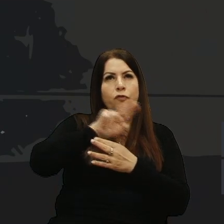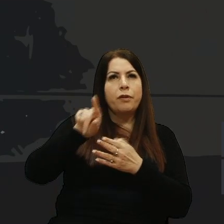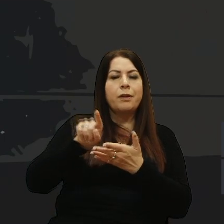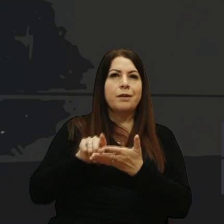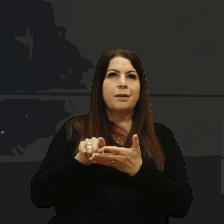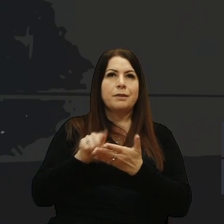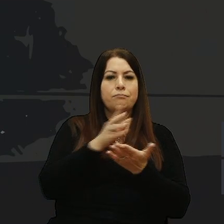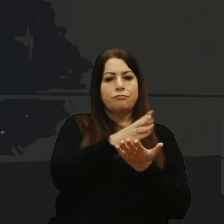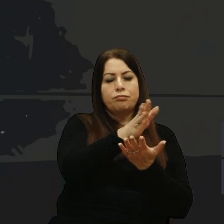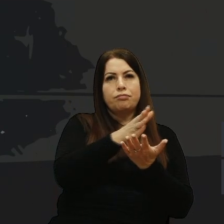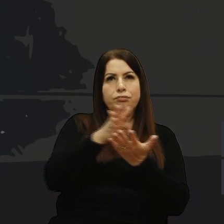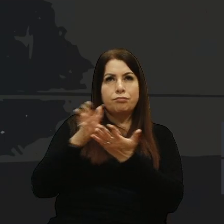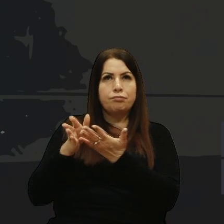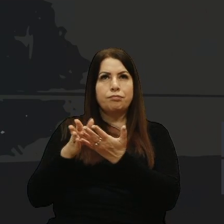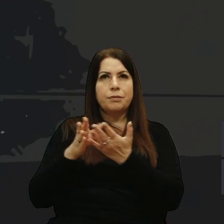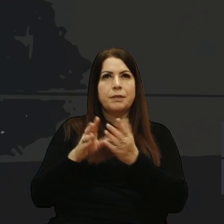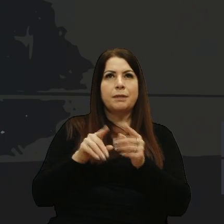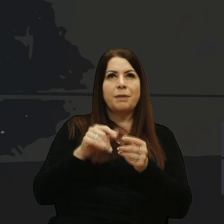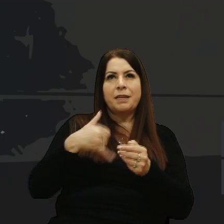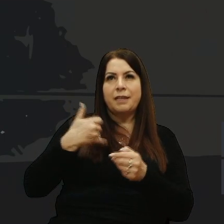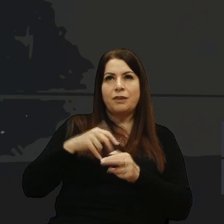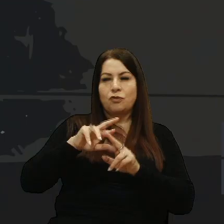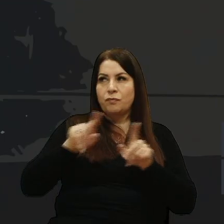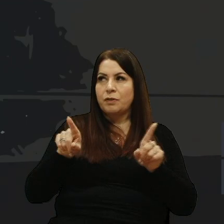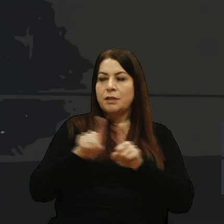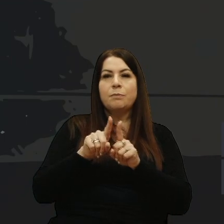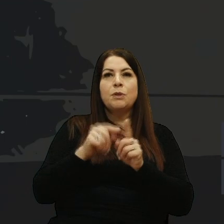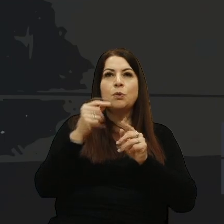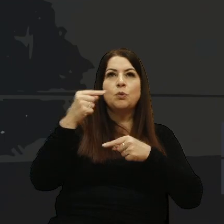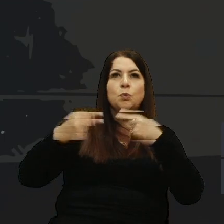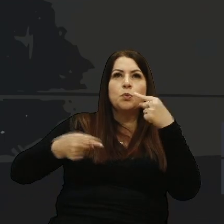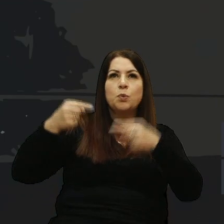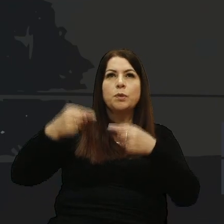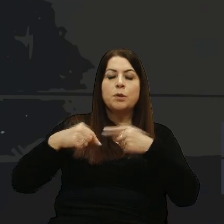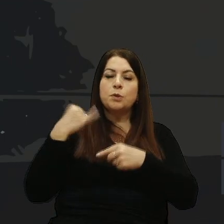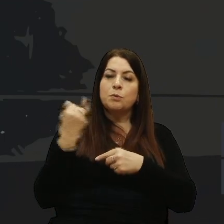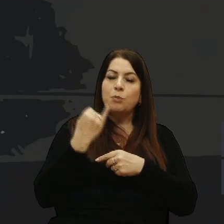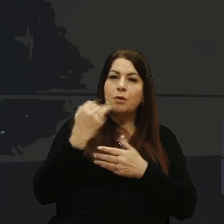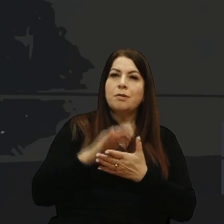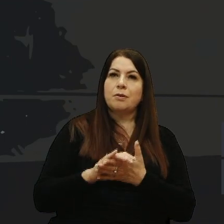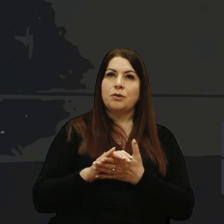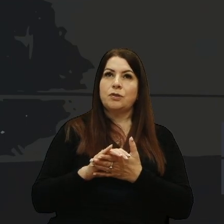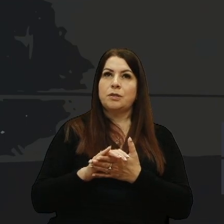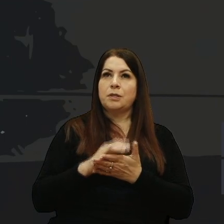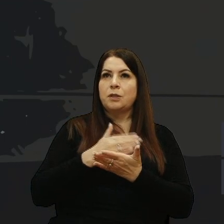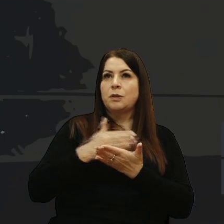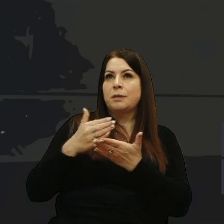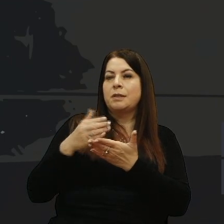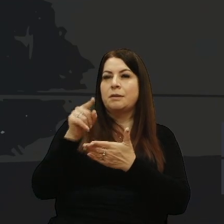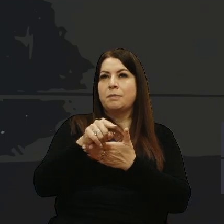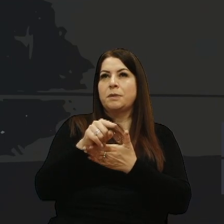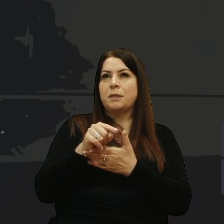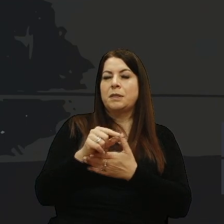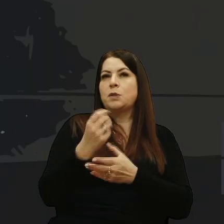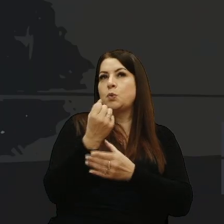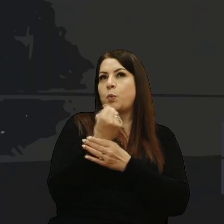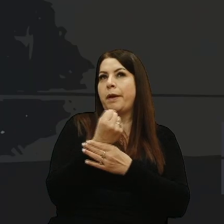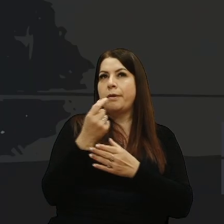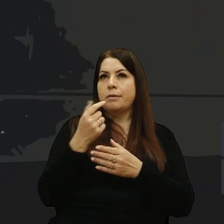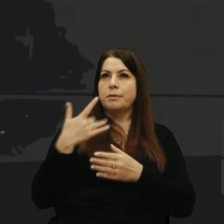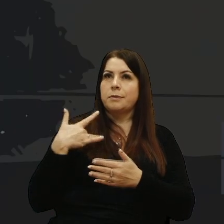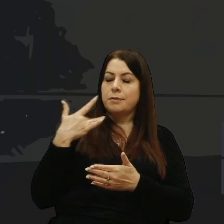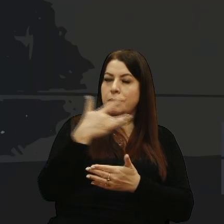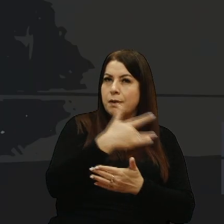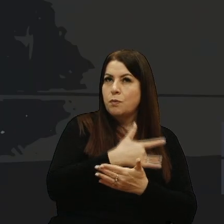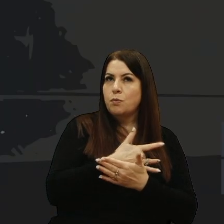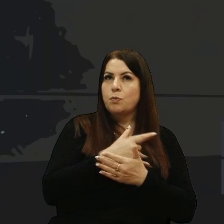diferentes segmentos, de diferentes faixas etárias, com discussões muito importantes, desde a questão da segurança, da